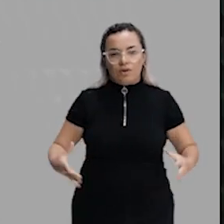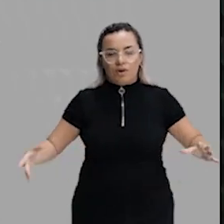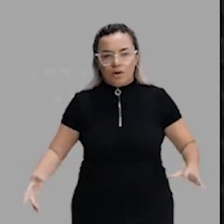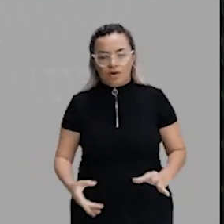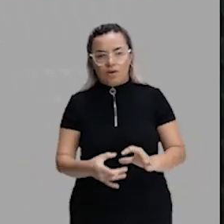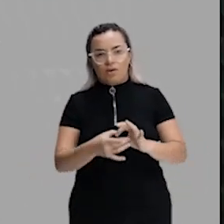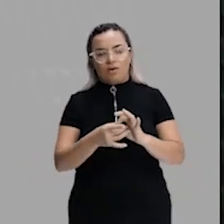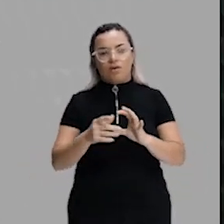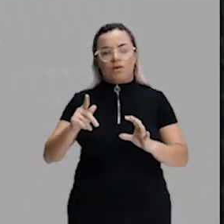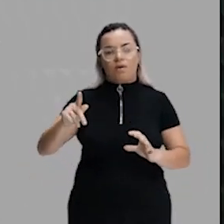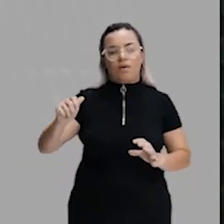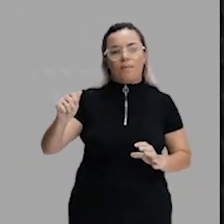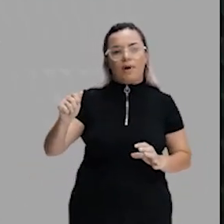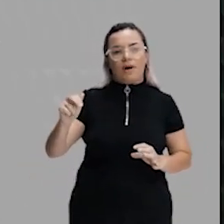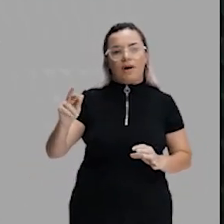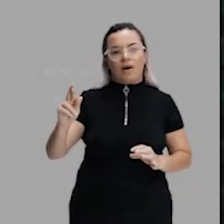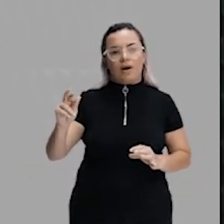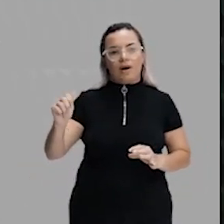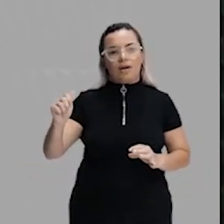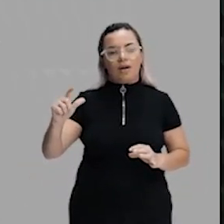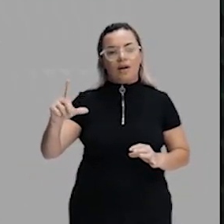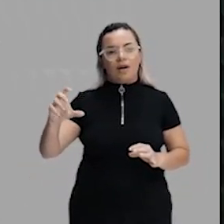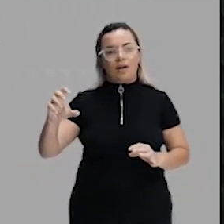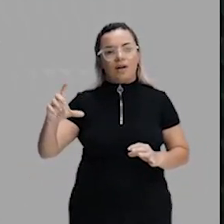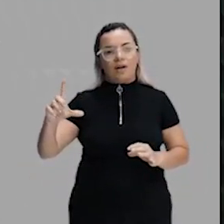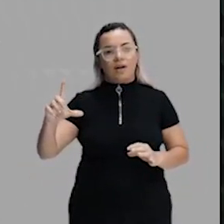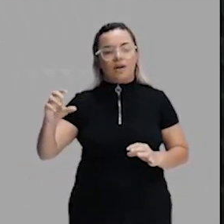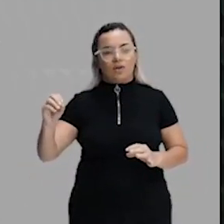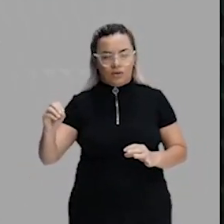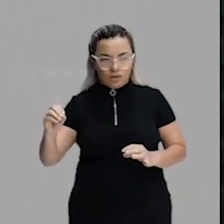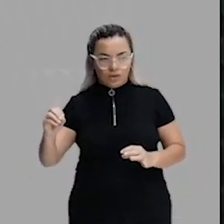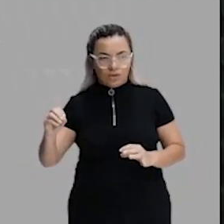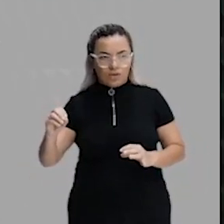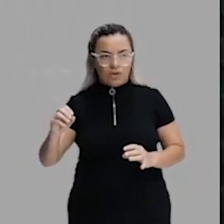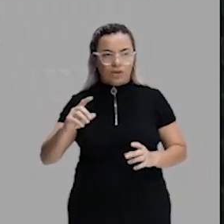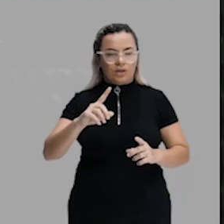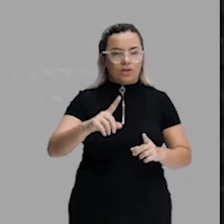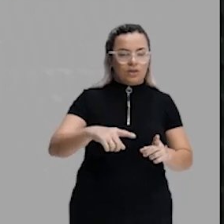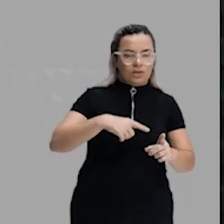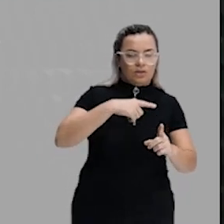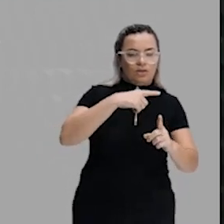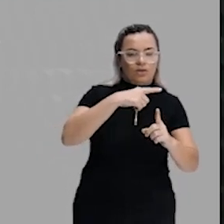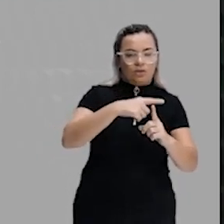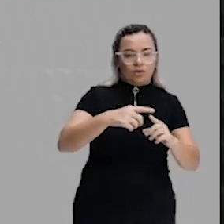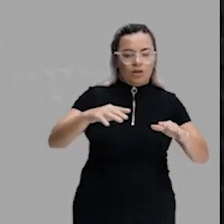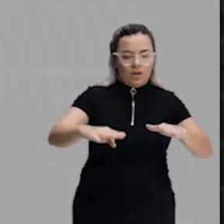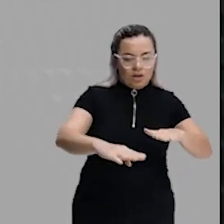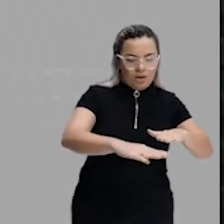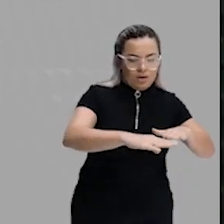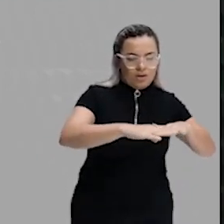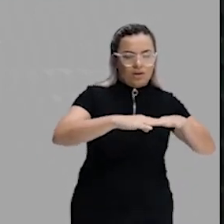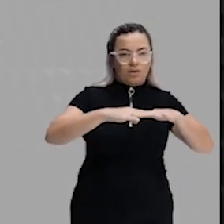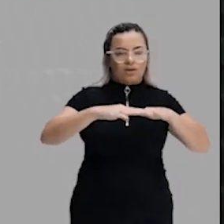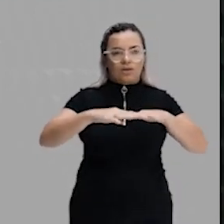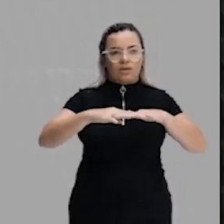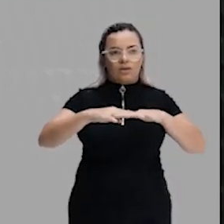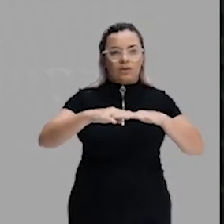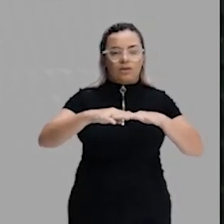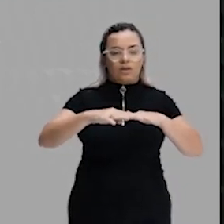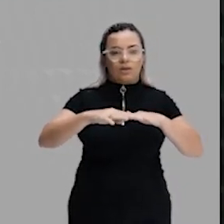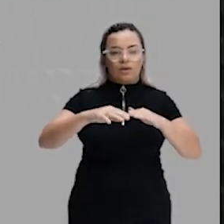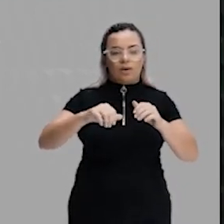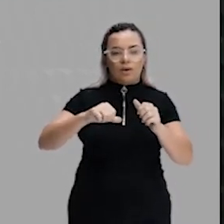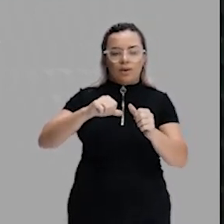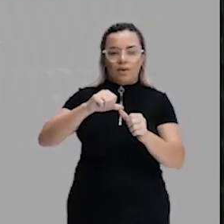o inverso da resistência equivalente é igual à soma do inverso dos resistores associados. De